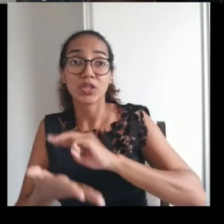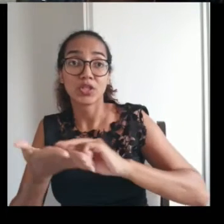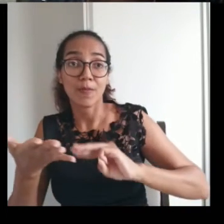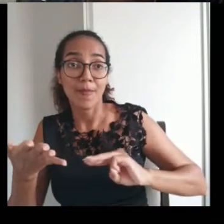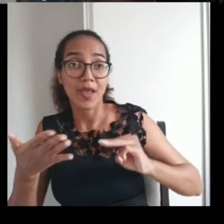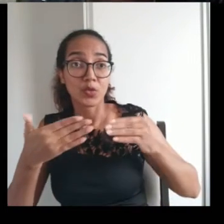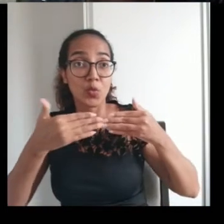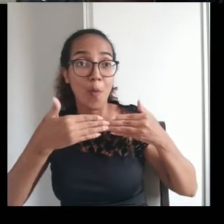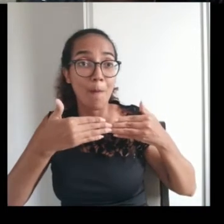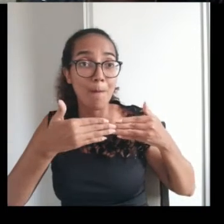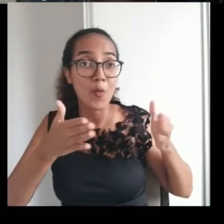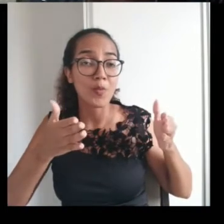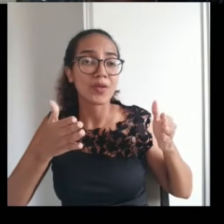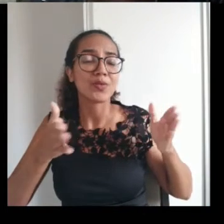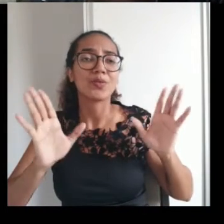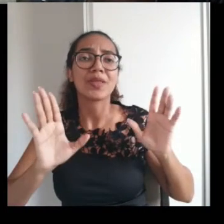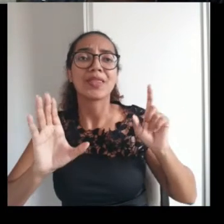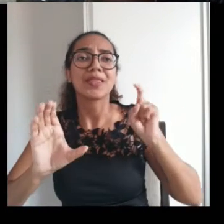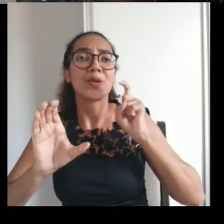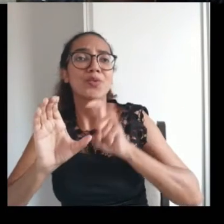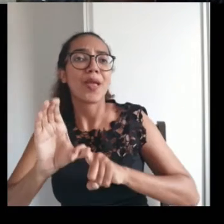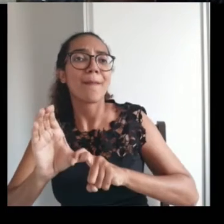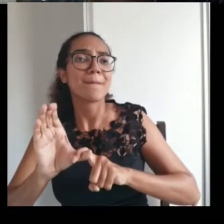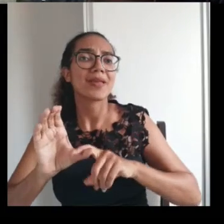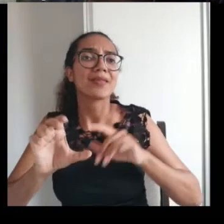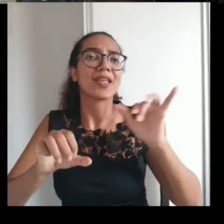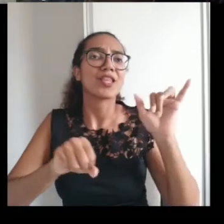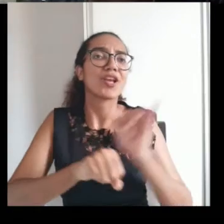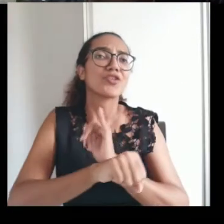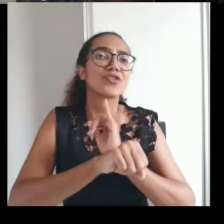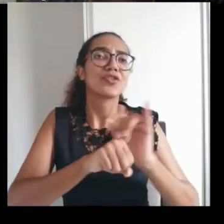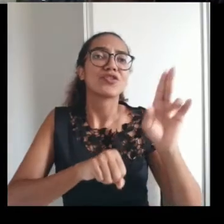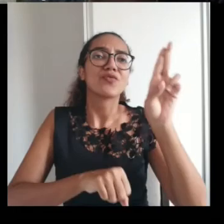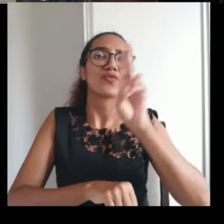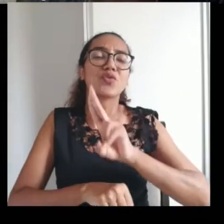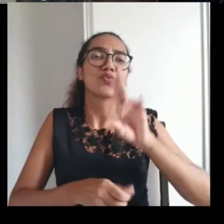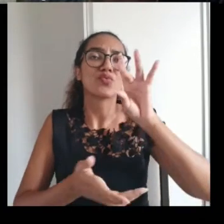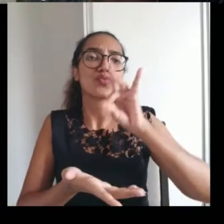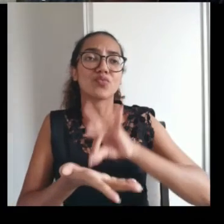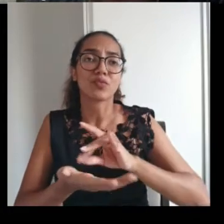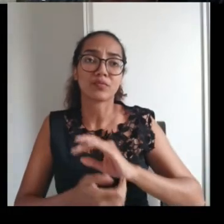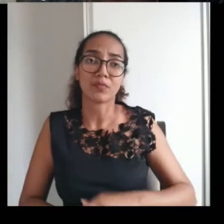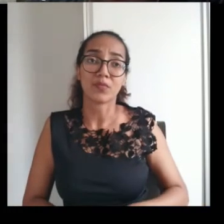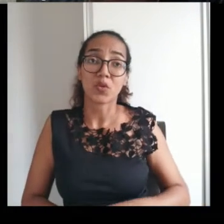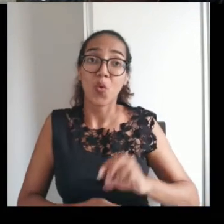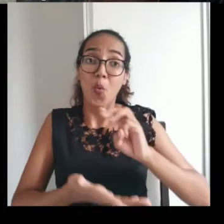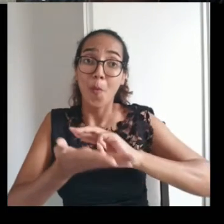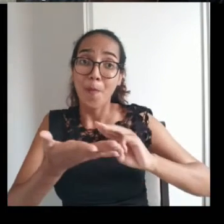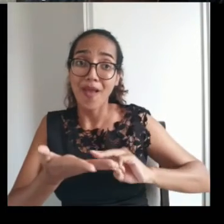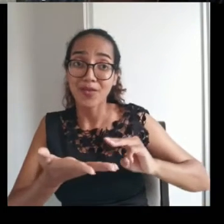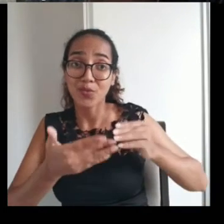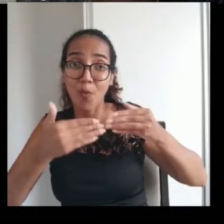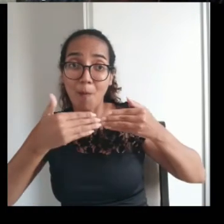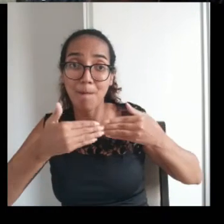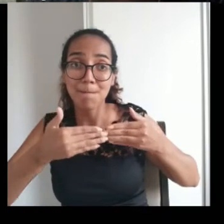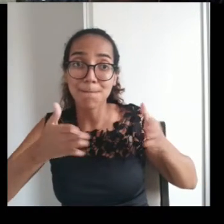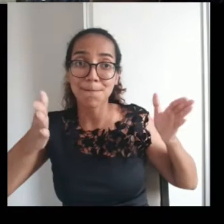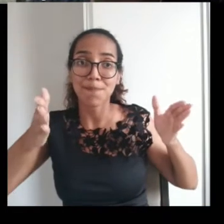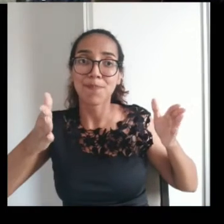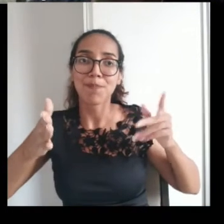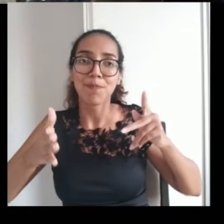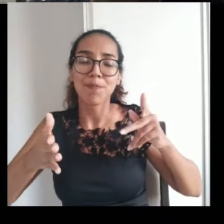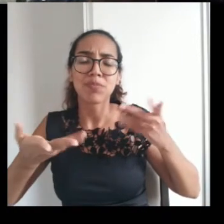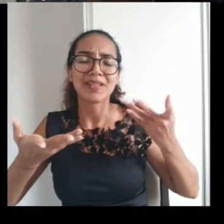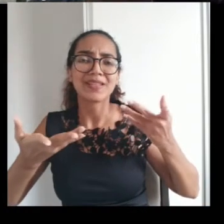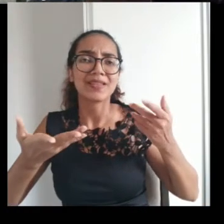fiquem dependendo da forma como você implementou. Os métodos públicos não deveriam depender da forma como você implementou.